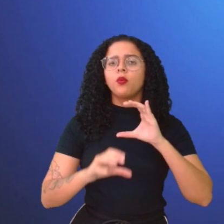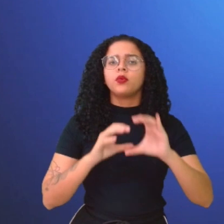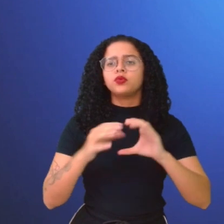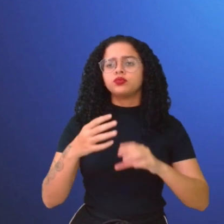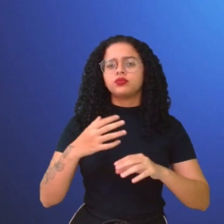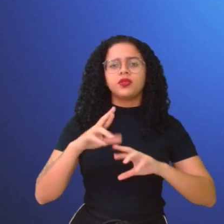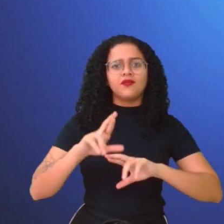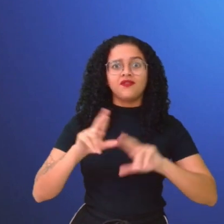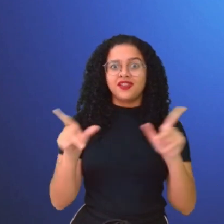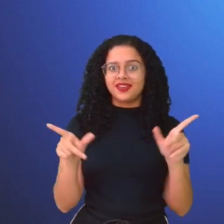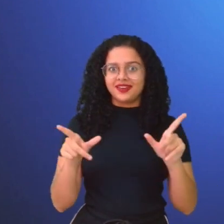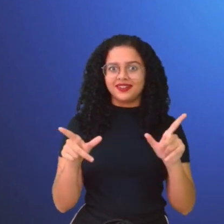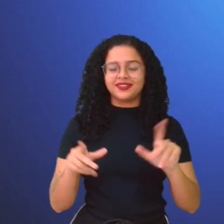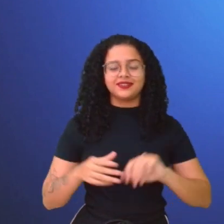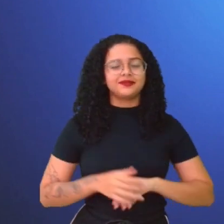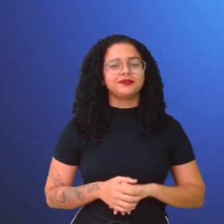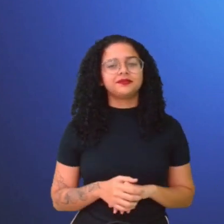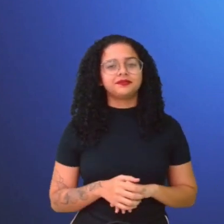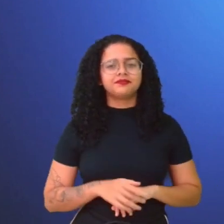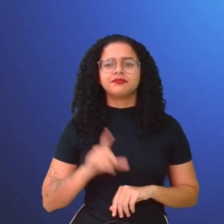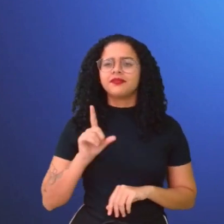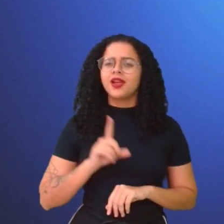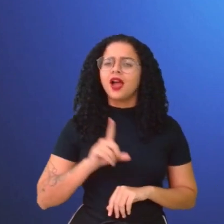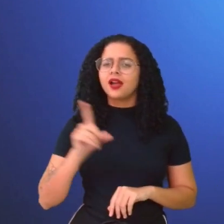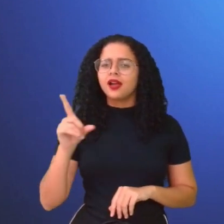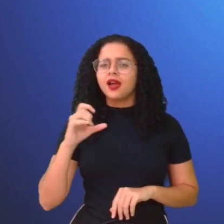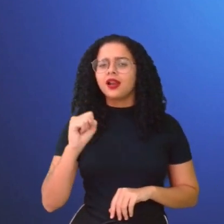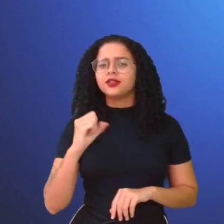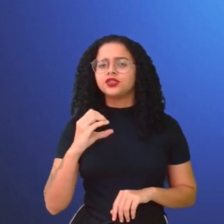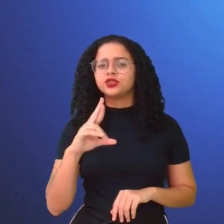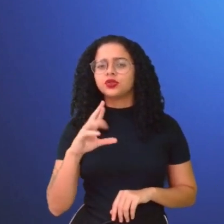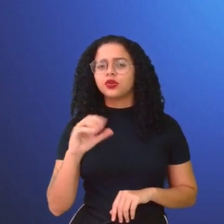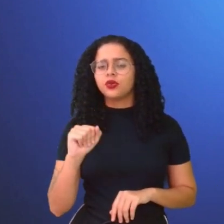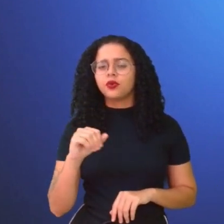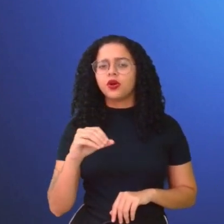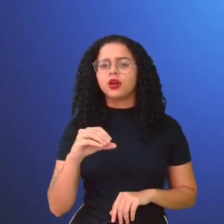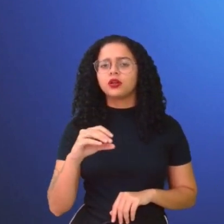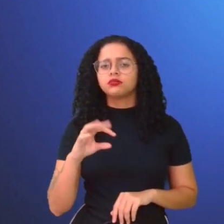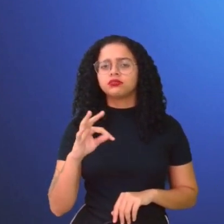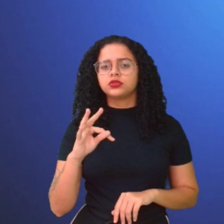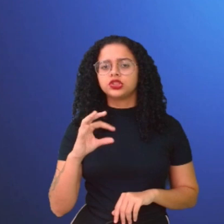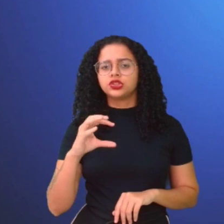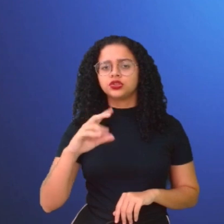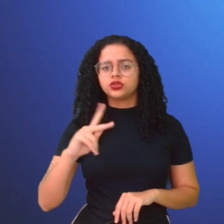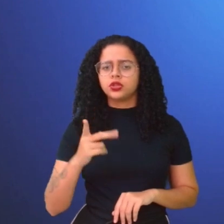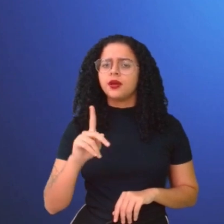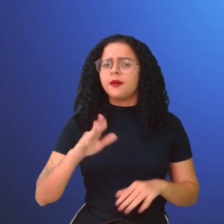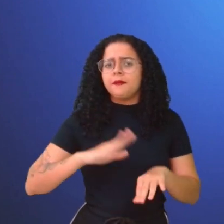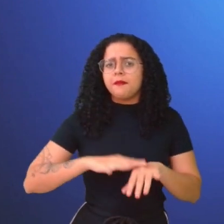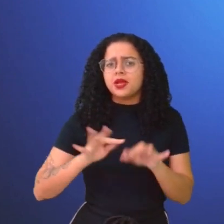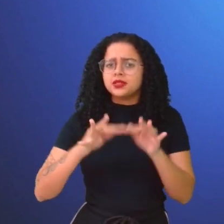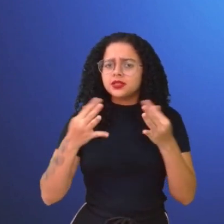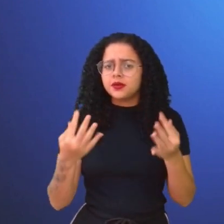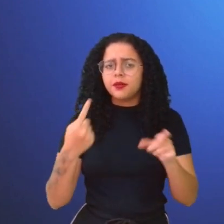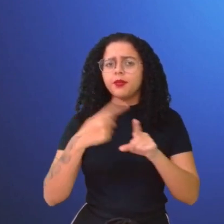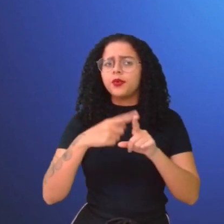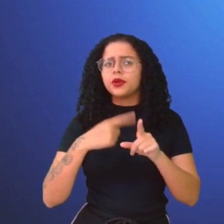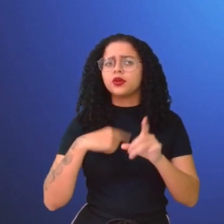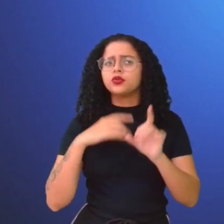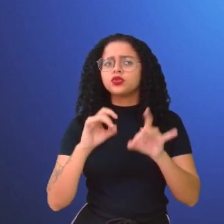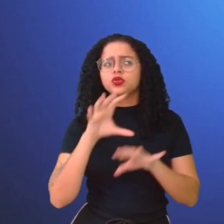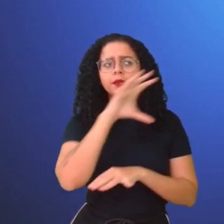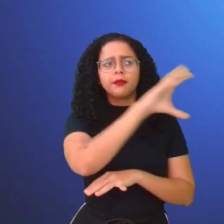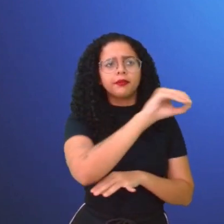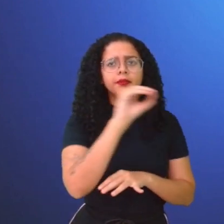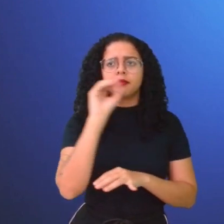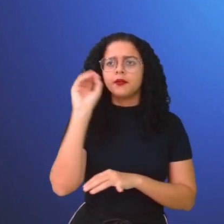pouco diferente, né? Aquela do Scratch é mais intuitiva, vamos dizer assim, porque eu só vou colando bloquinhos um em cima do